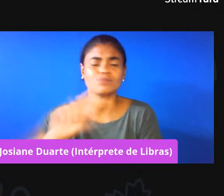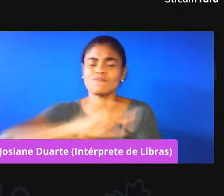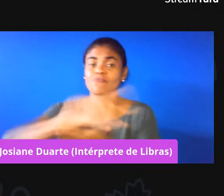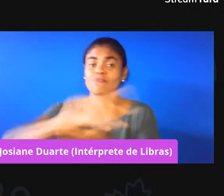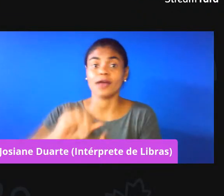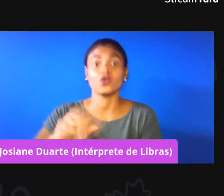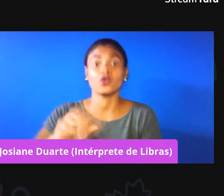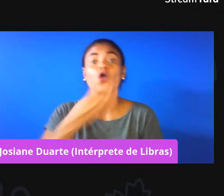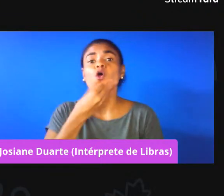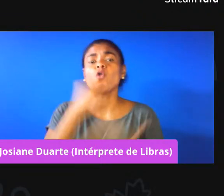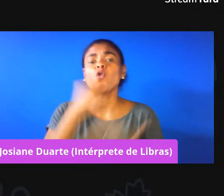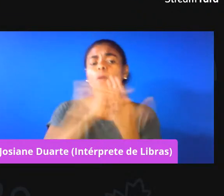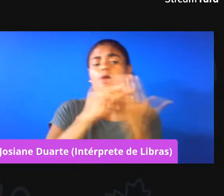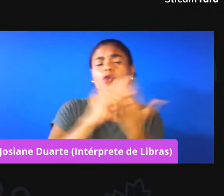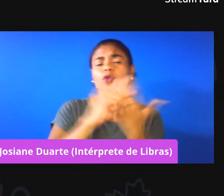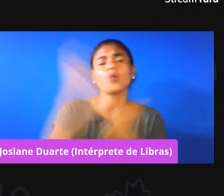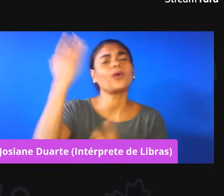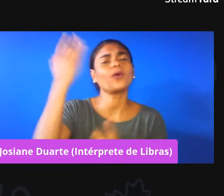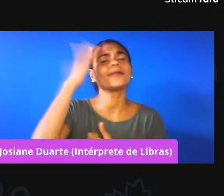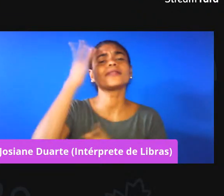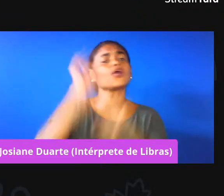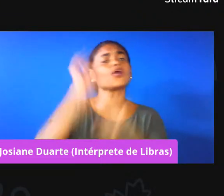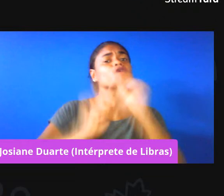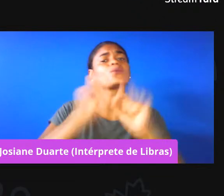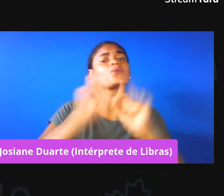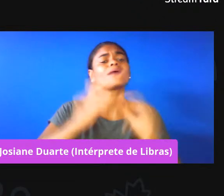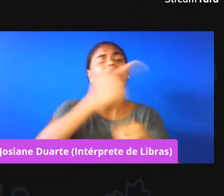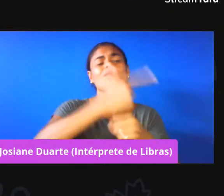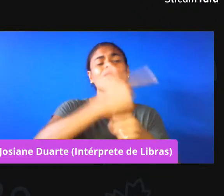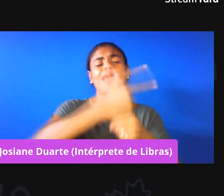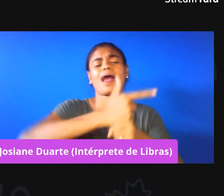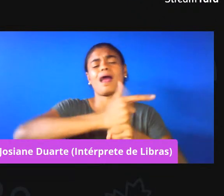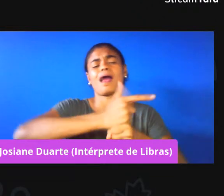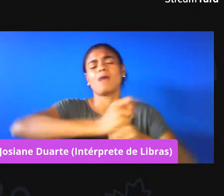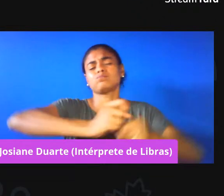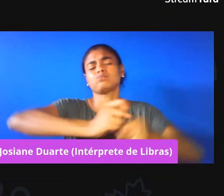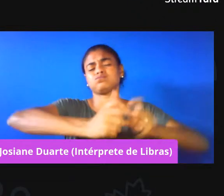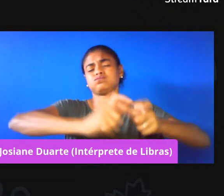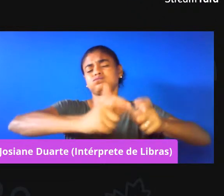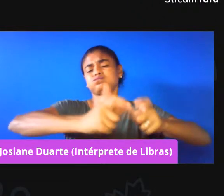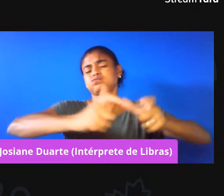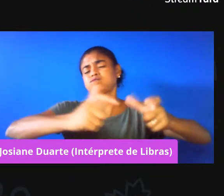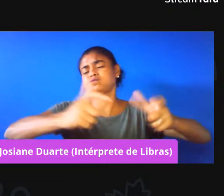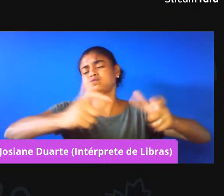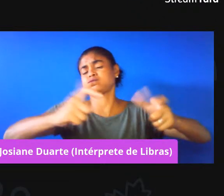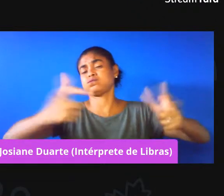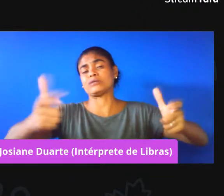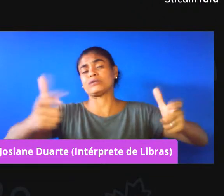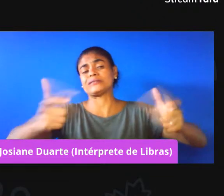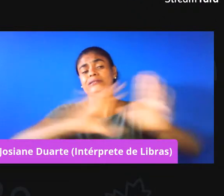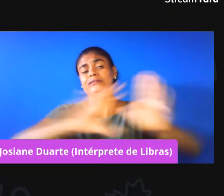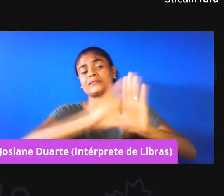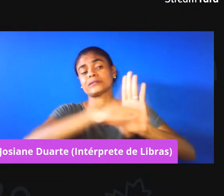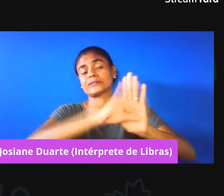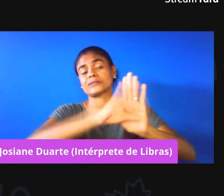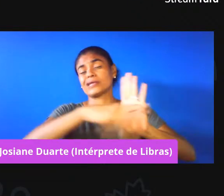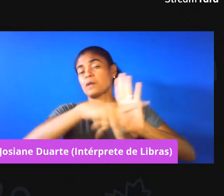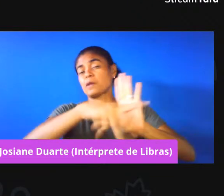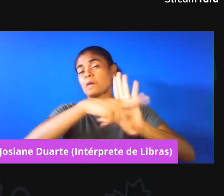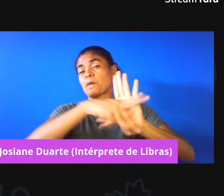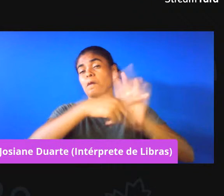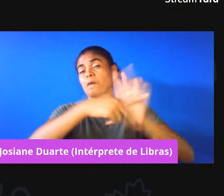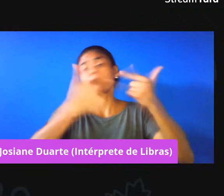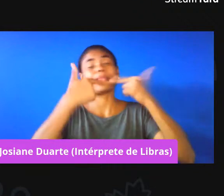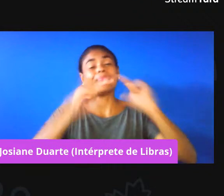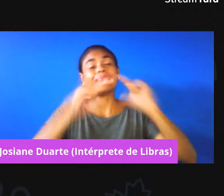vasto universo de limites imprecisos e indefinidos. Abrange todo o universo conceptual dessa língua. O sistema